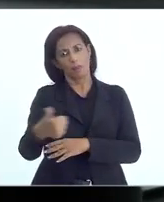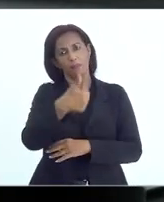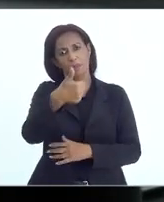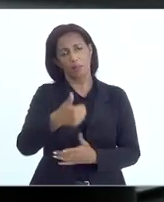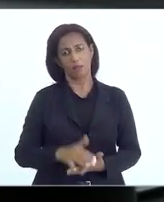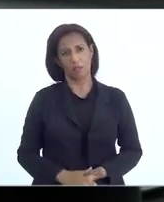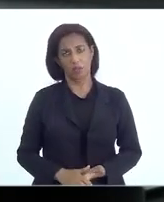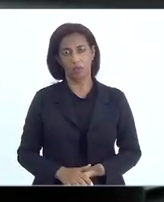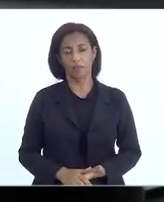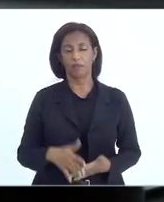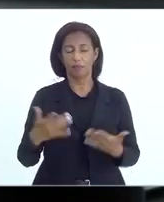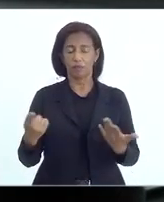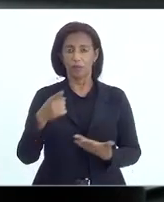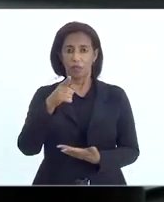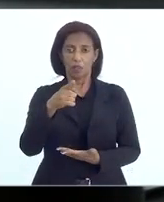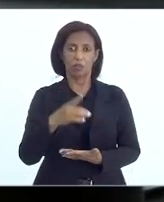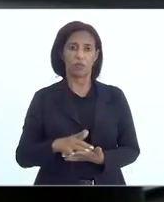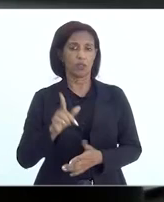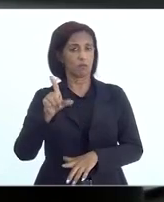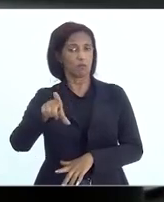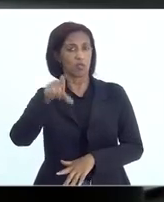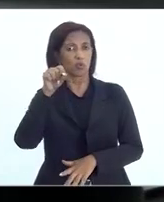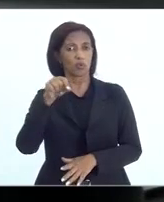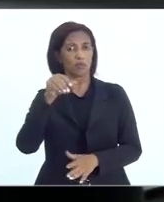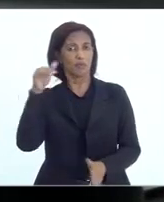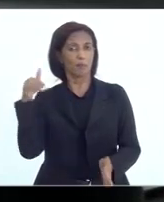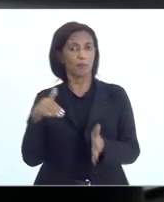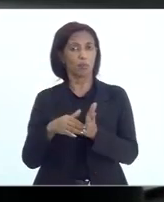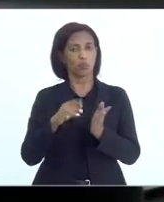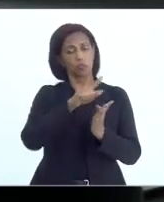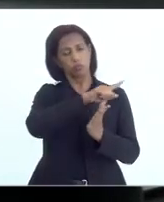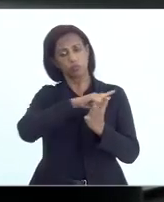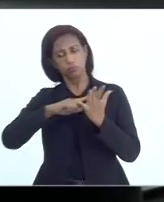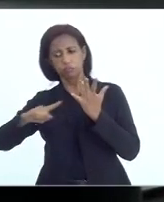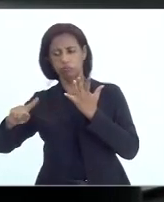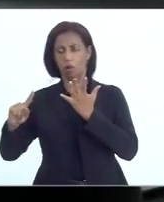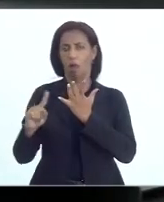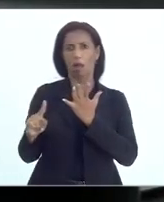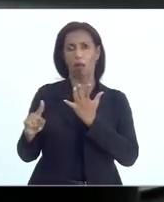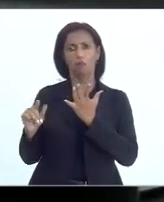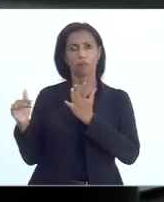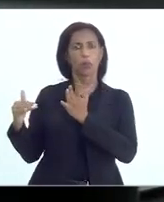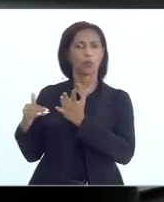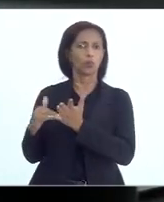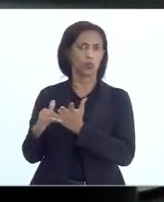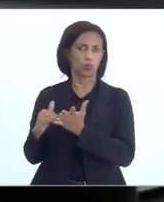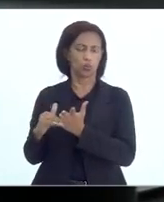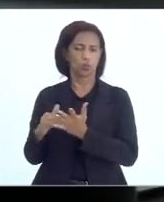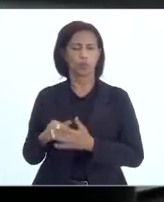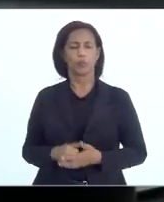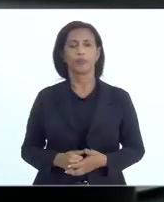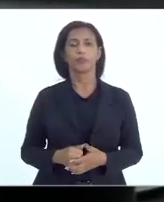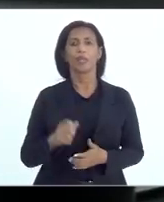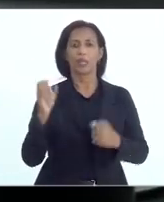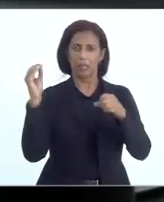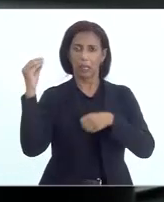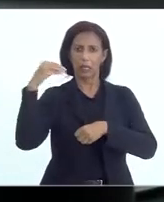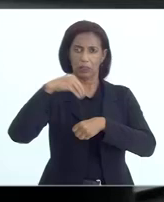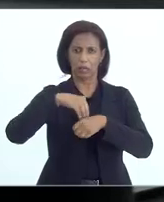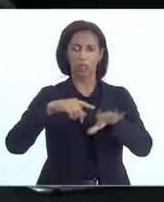primeira vez Então você vai literalmente para o final dessa fila de convocação é um instrumento previsto